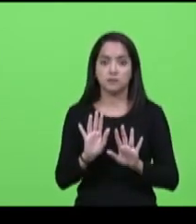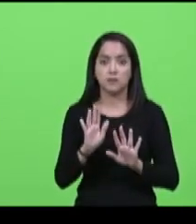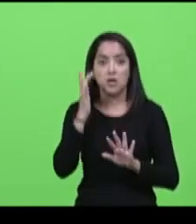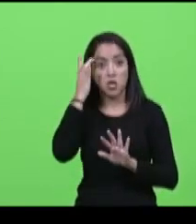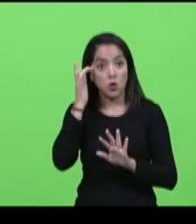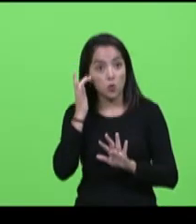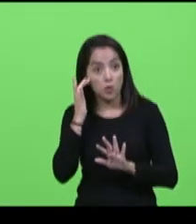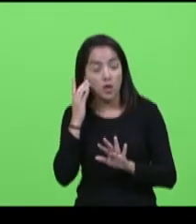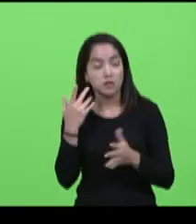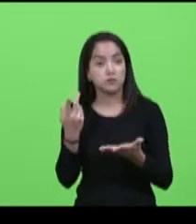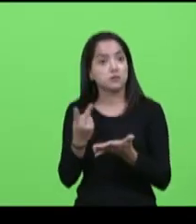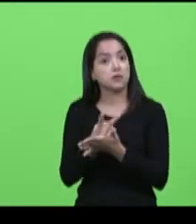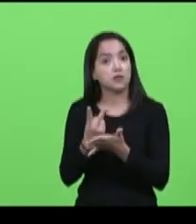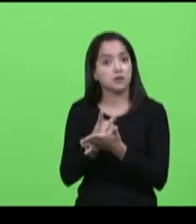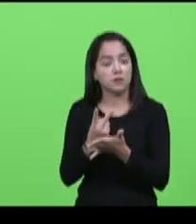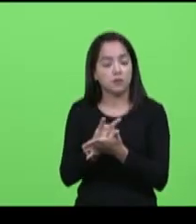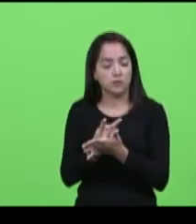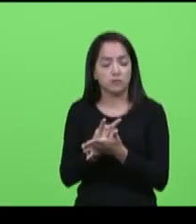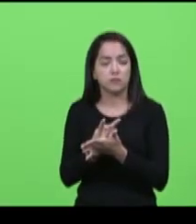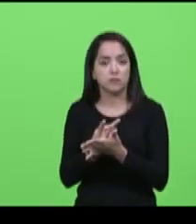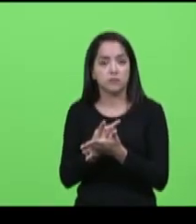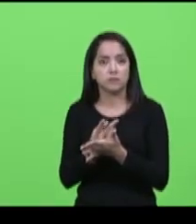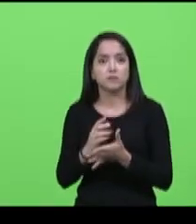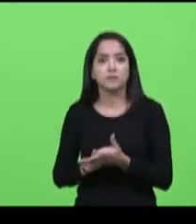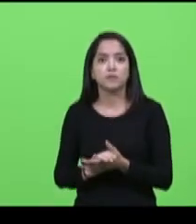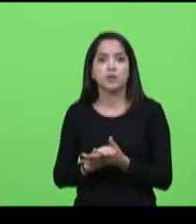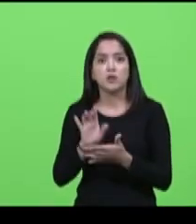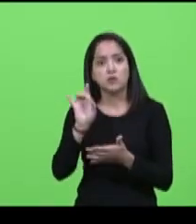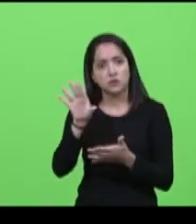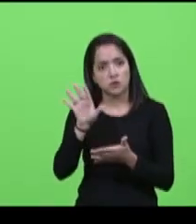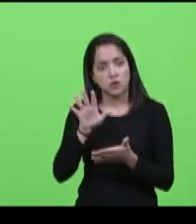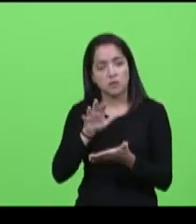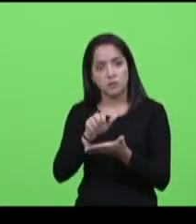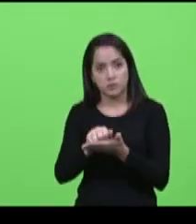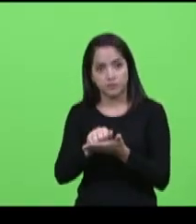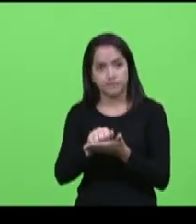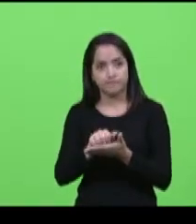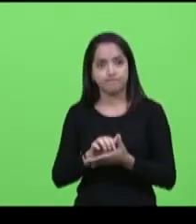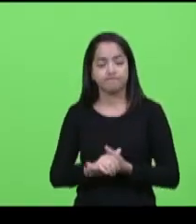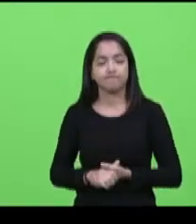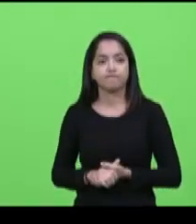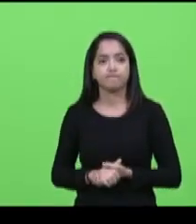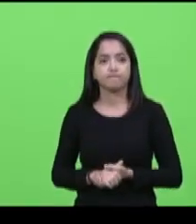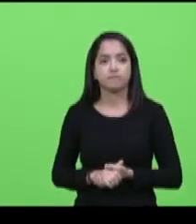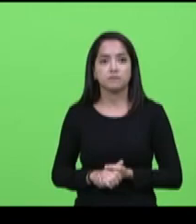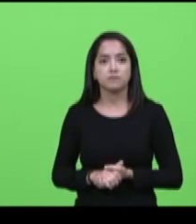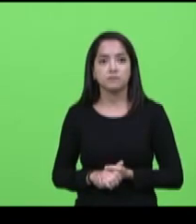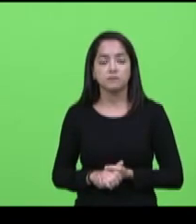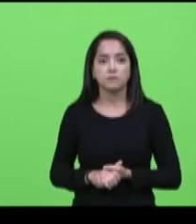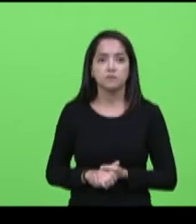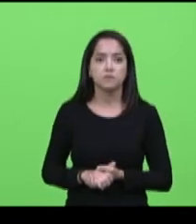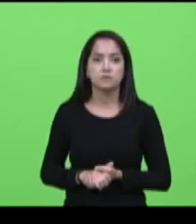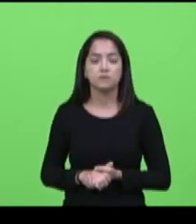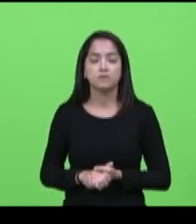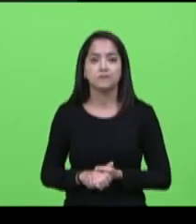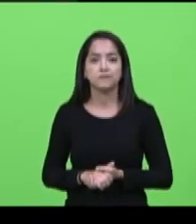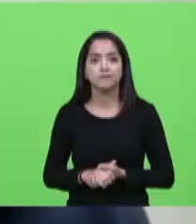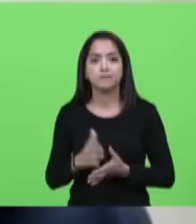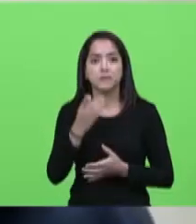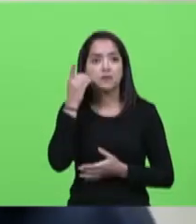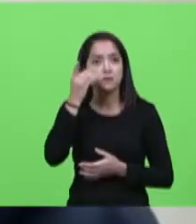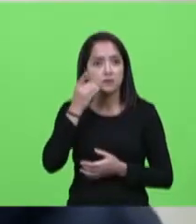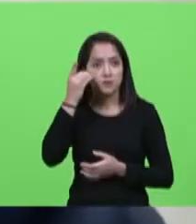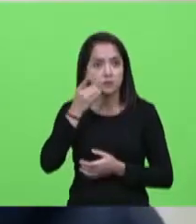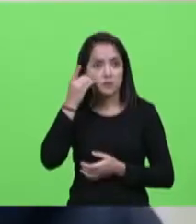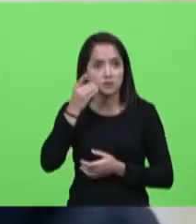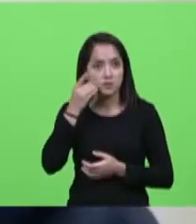na forma como se direcionou a ele. Então fica aqui só essa minha manifestação de repúdio. Senhores deputadas, senhoras deputadas, senhores